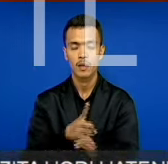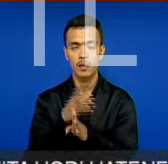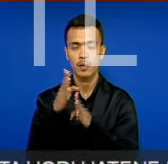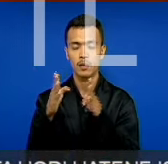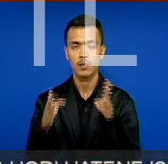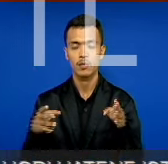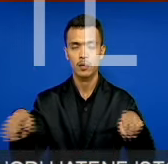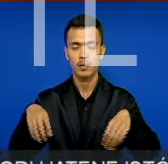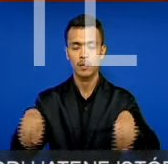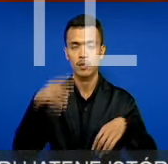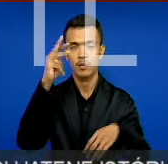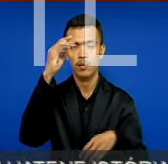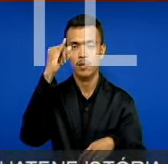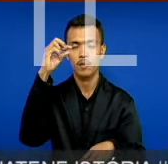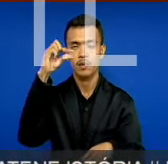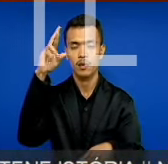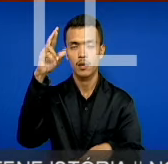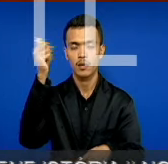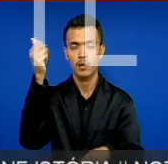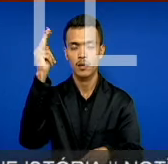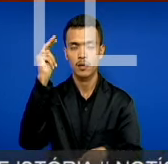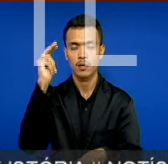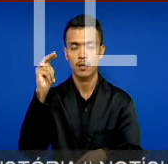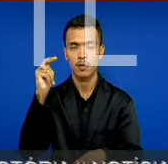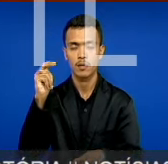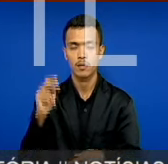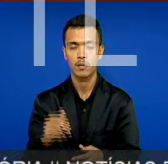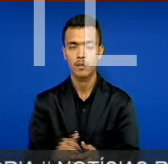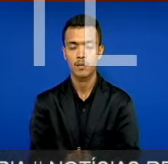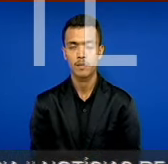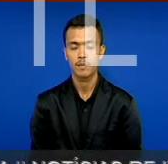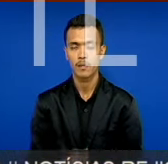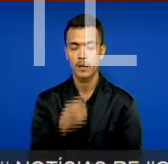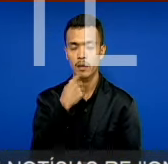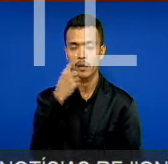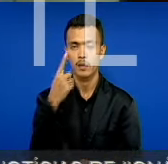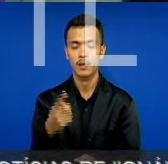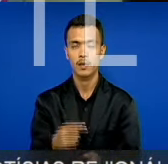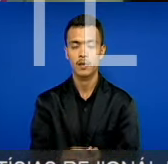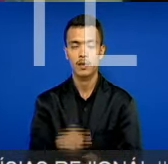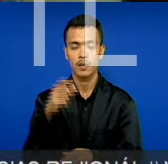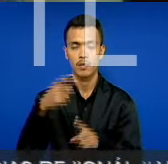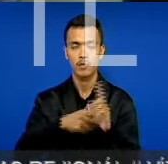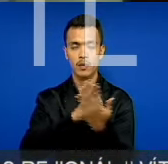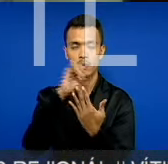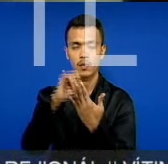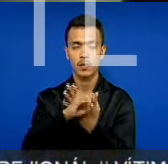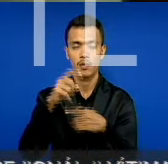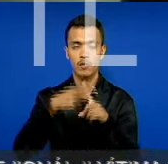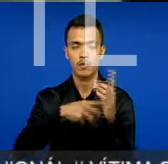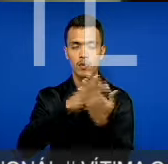Diretora-Geral Serviço Migração, Inspetora-Chefe Adelaide da Rosa relata. Período de janeiro to fulan março